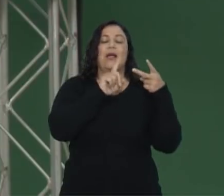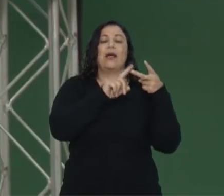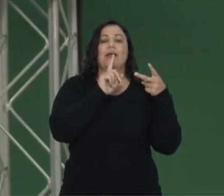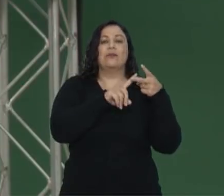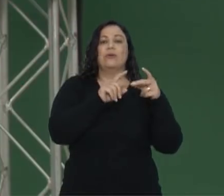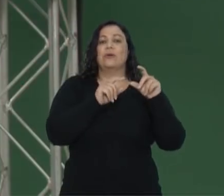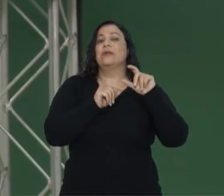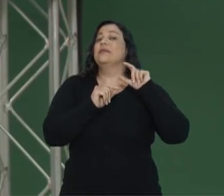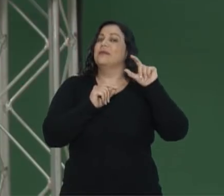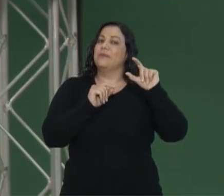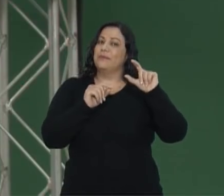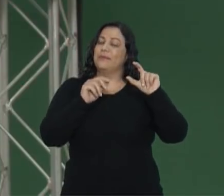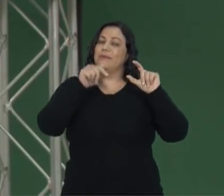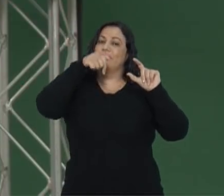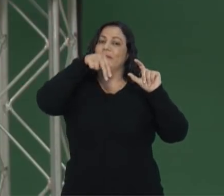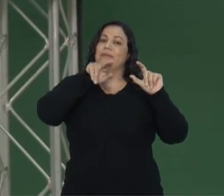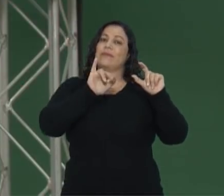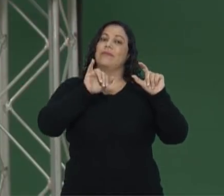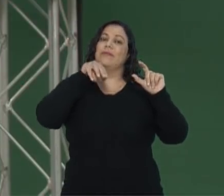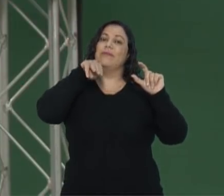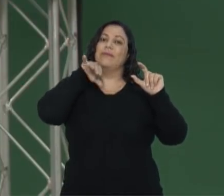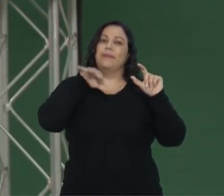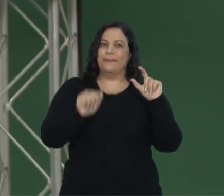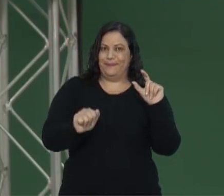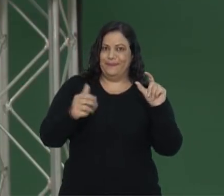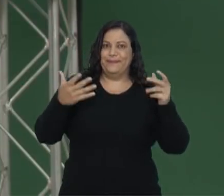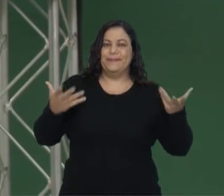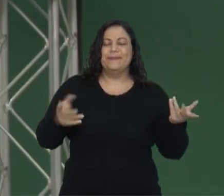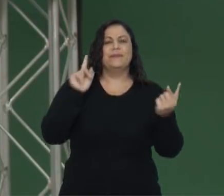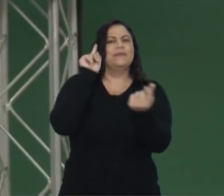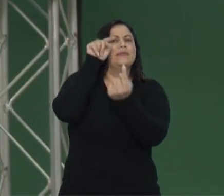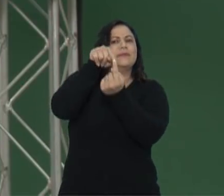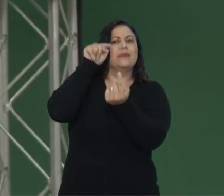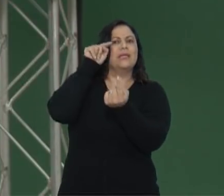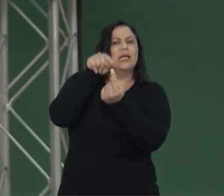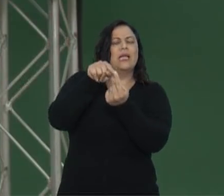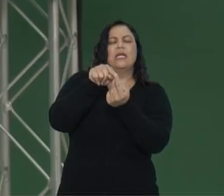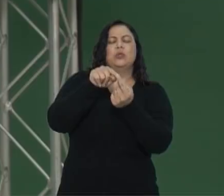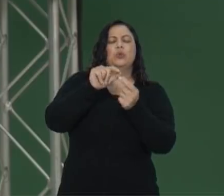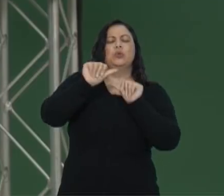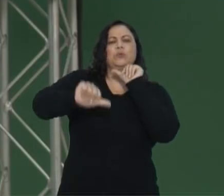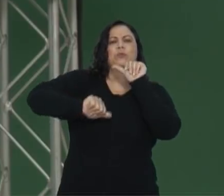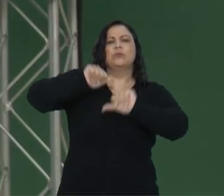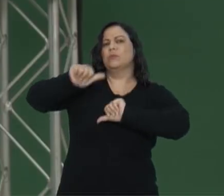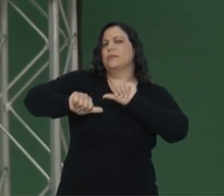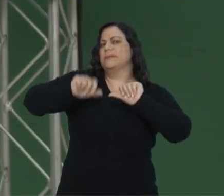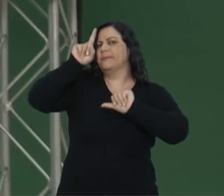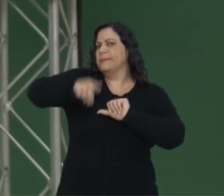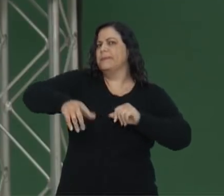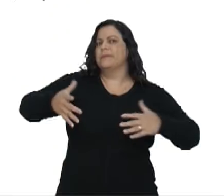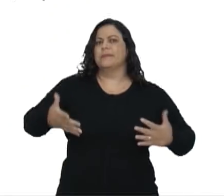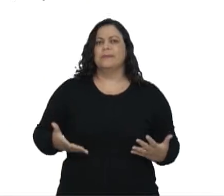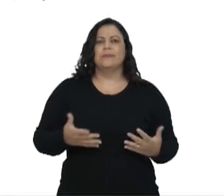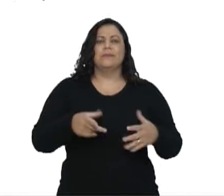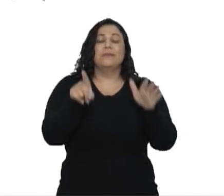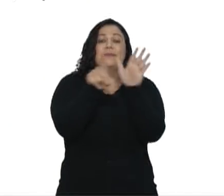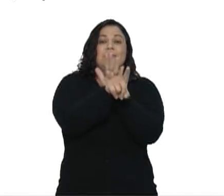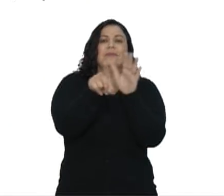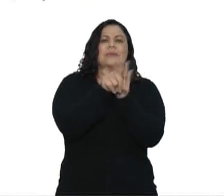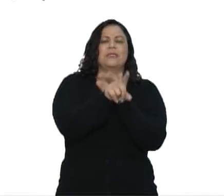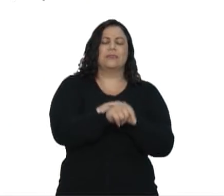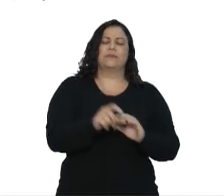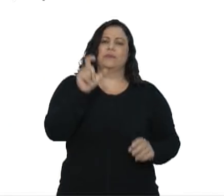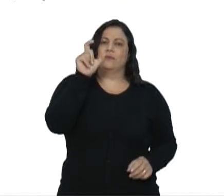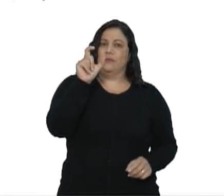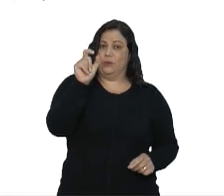identificar as suas características e indicar que tipo de transformação ela era. Primeira situação. Um